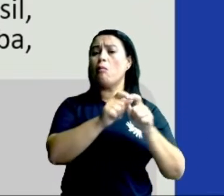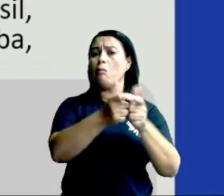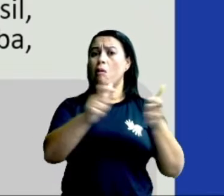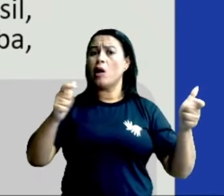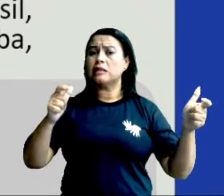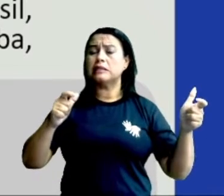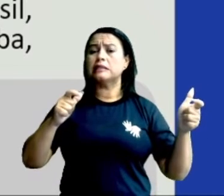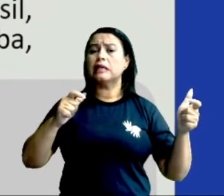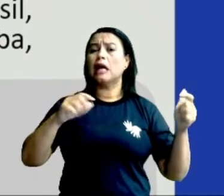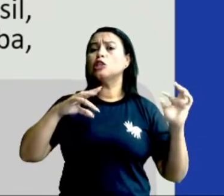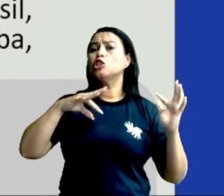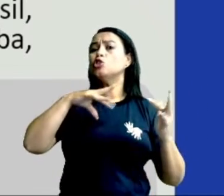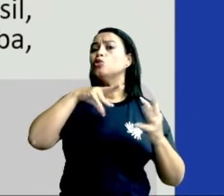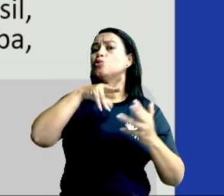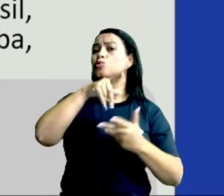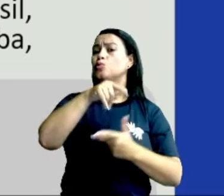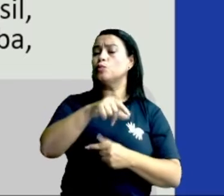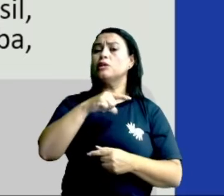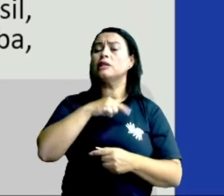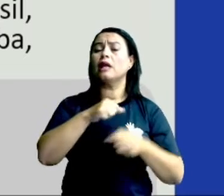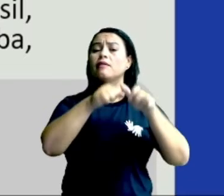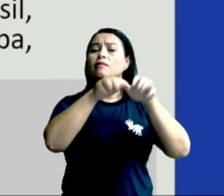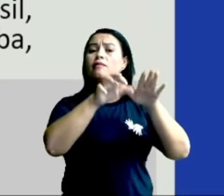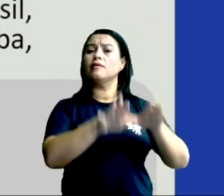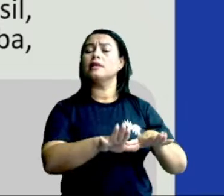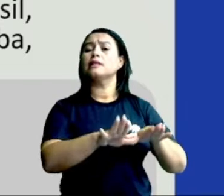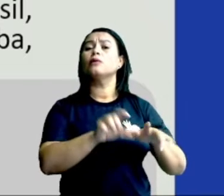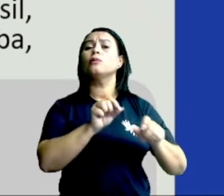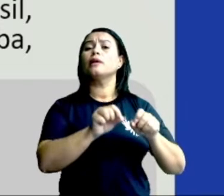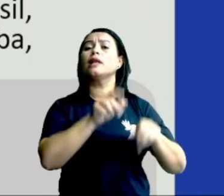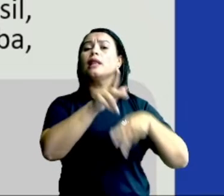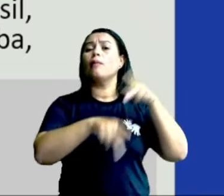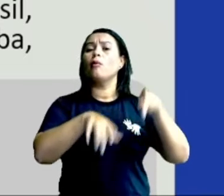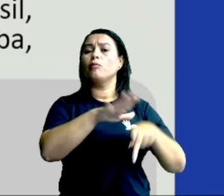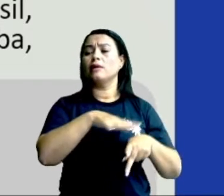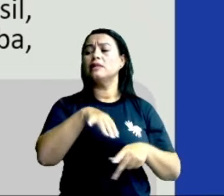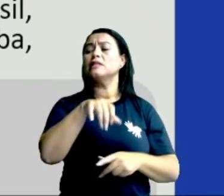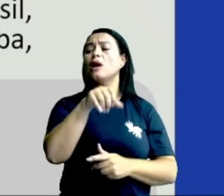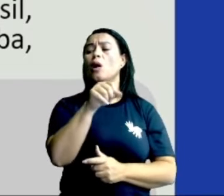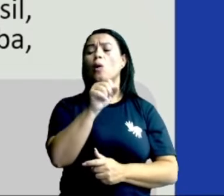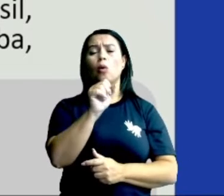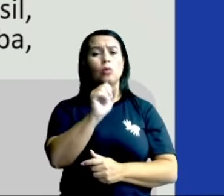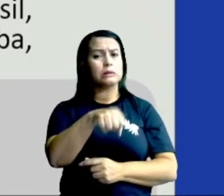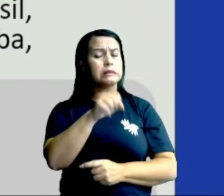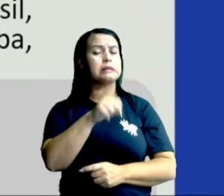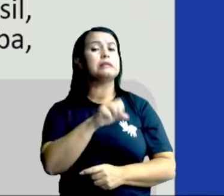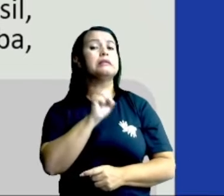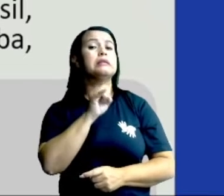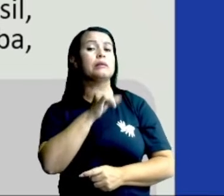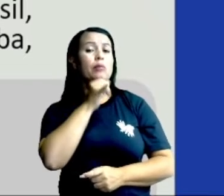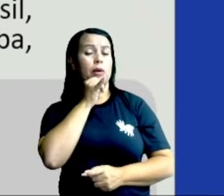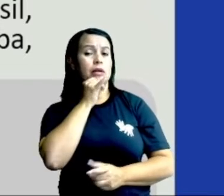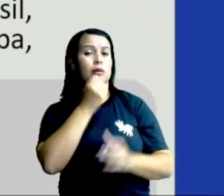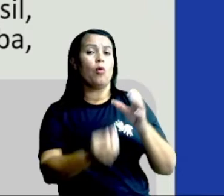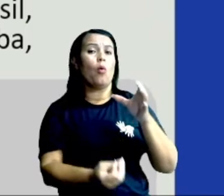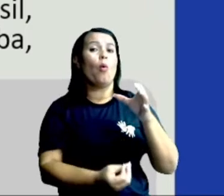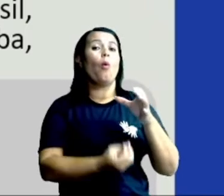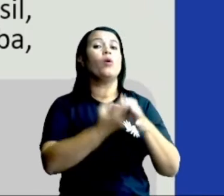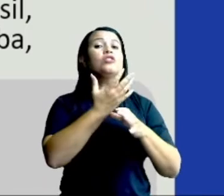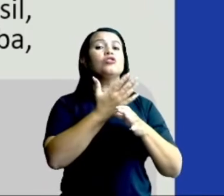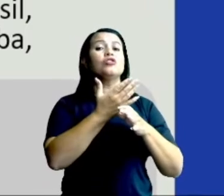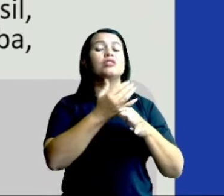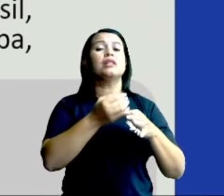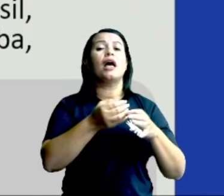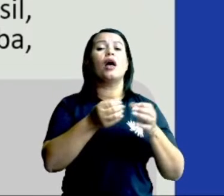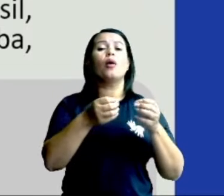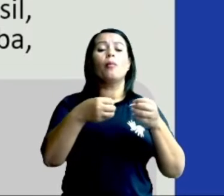apresenta alguma vantagem para a fixação populacional. Nesse caso, deve ser sim, se originaram na